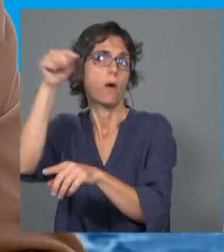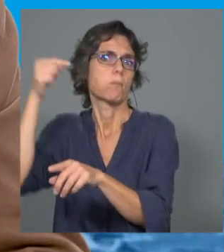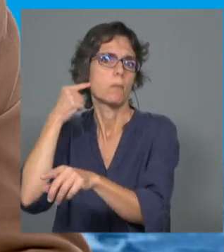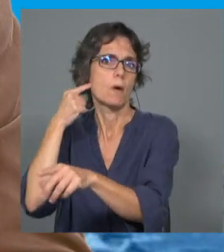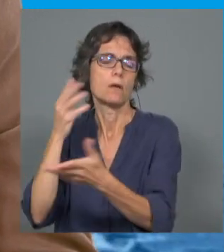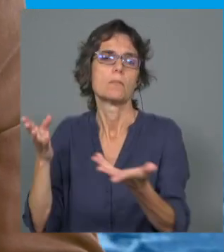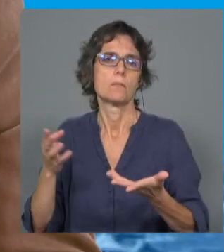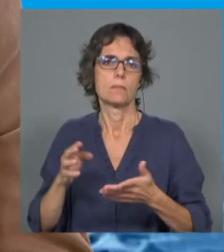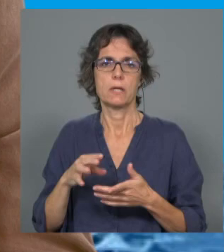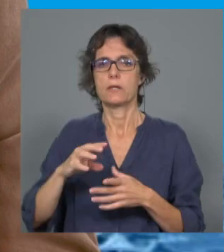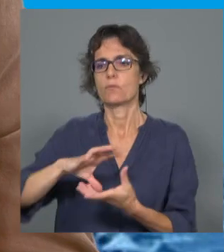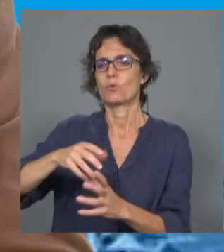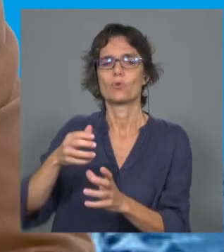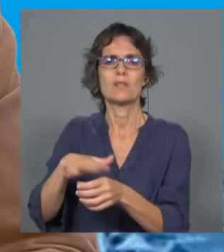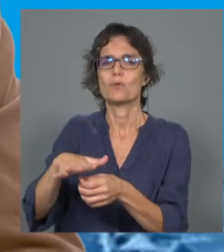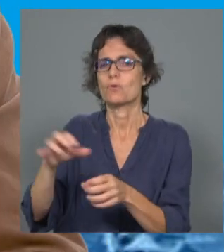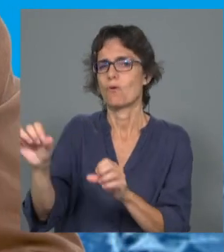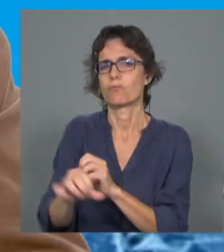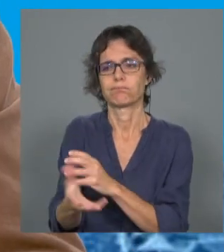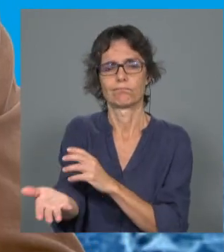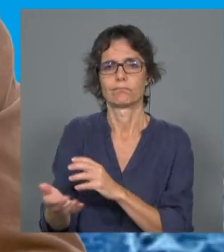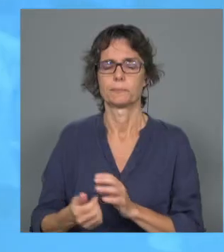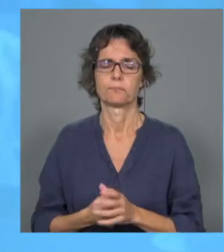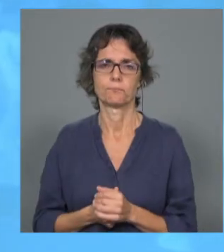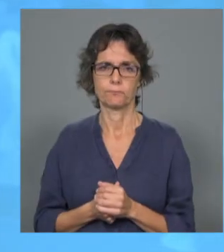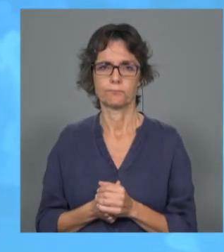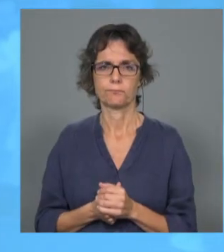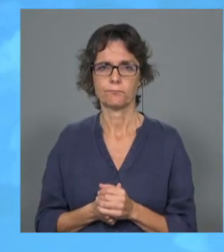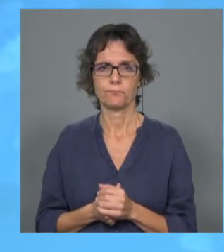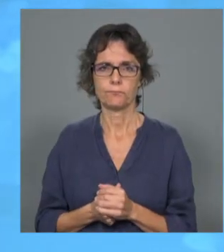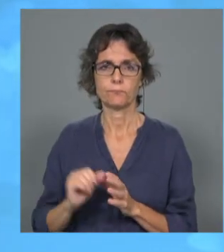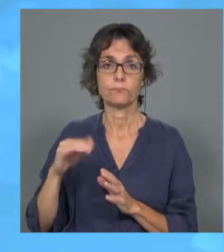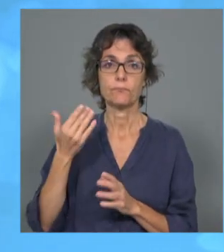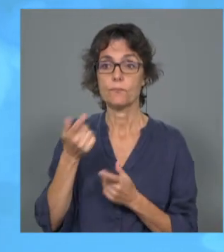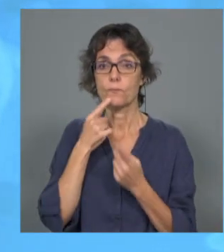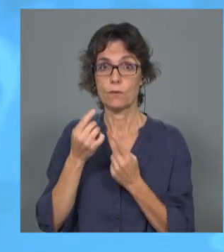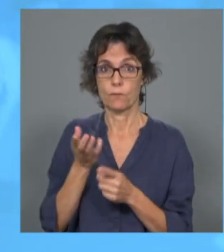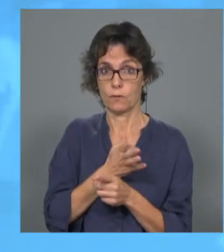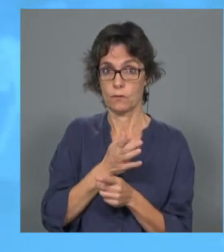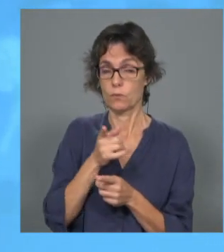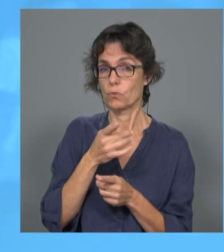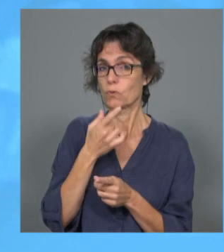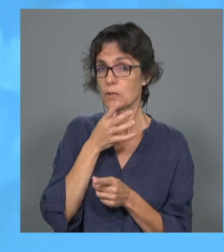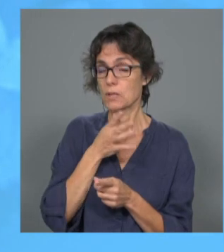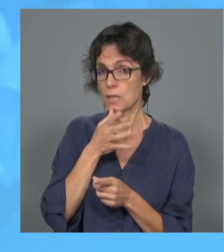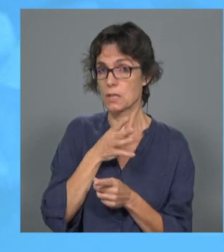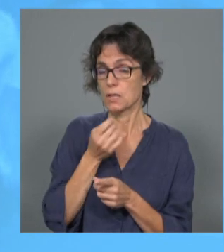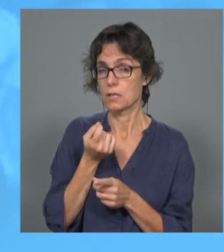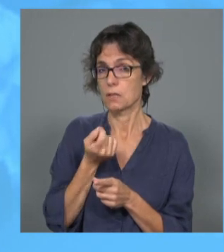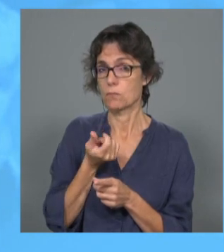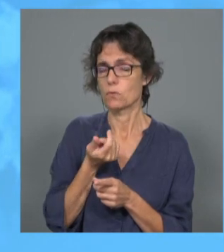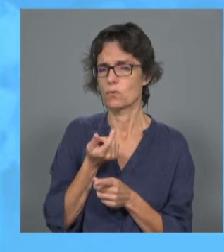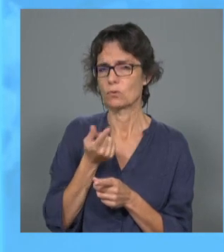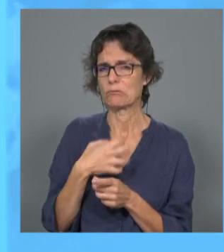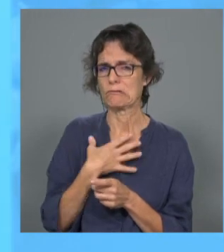instalou-se. No início desta nossa conversa, dizia então apreensivo e terminava a sua resposta afirmando que o